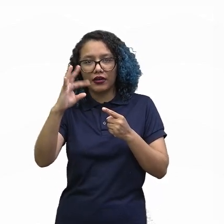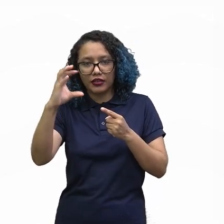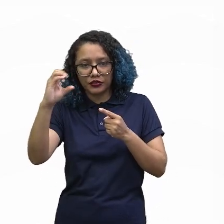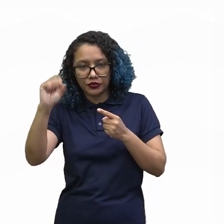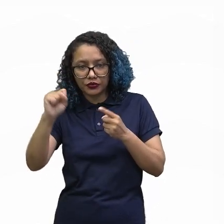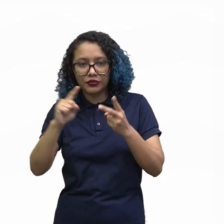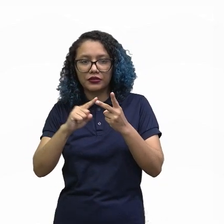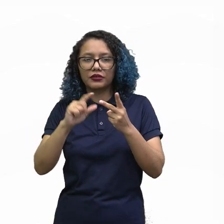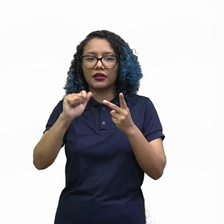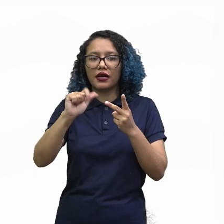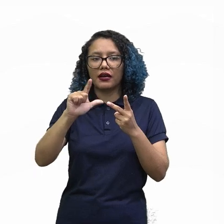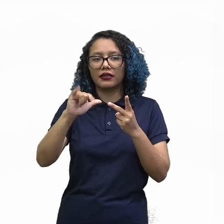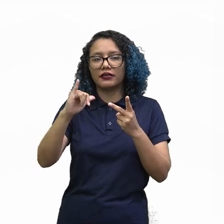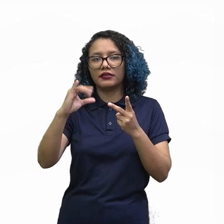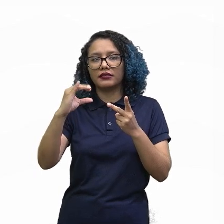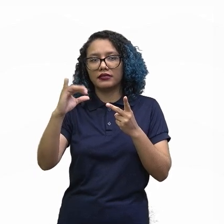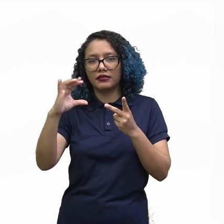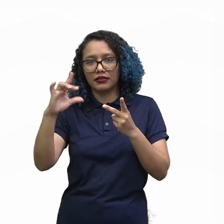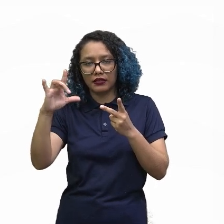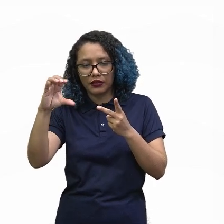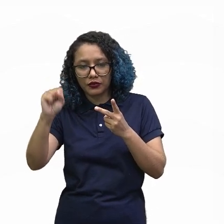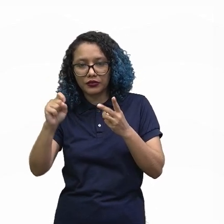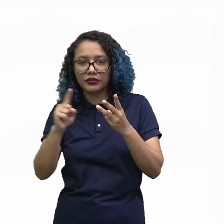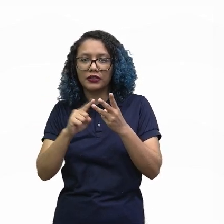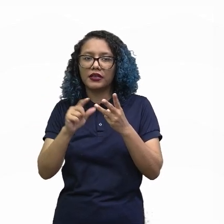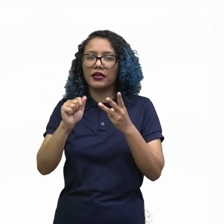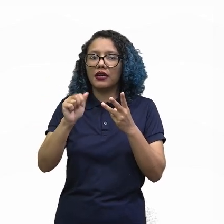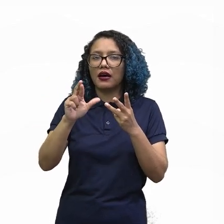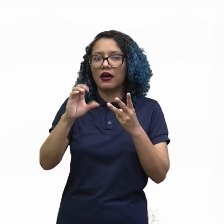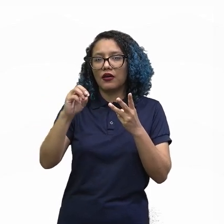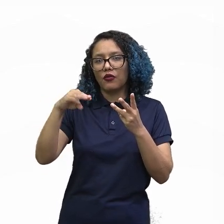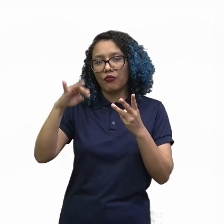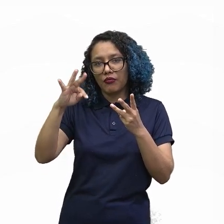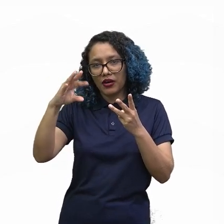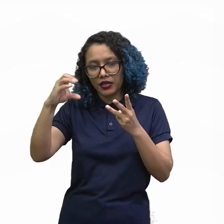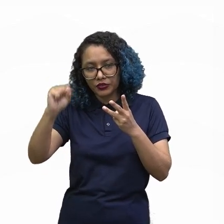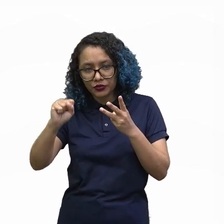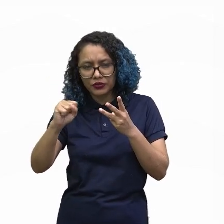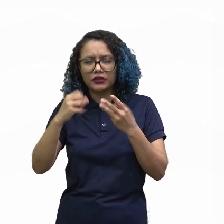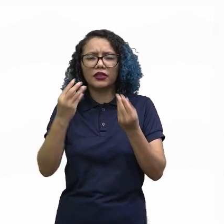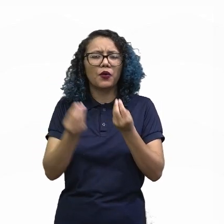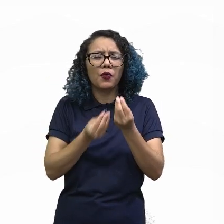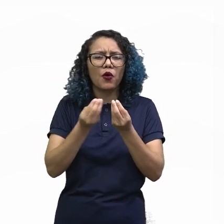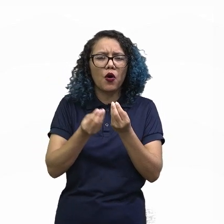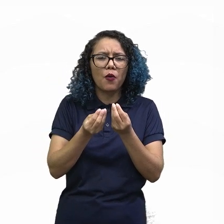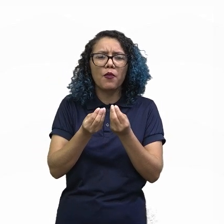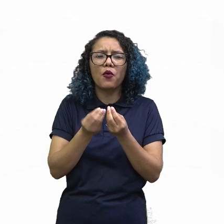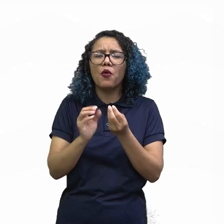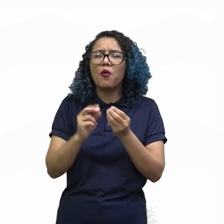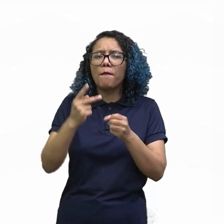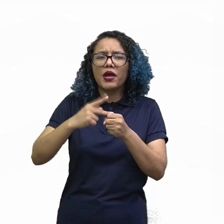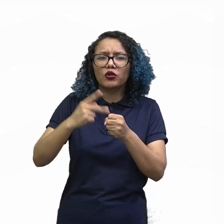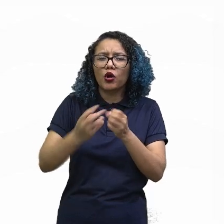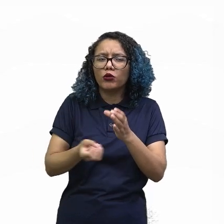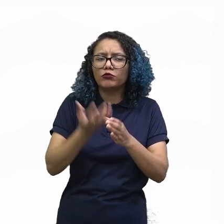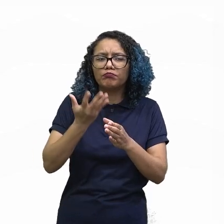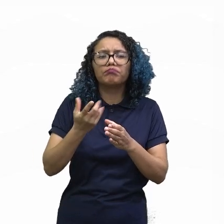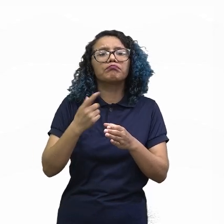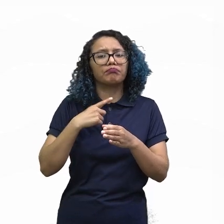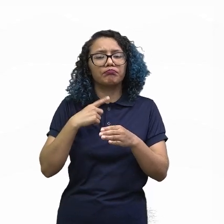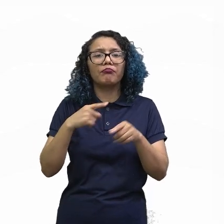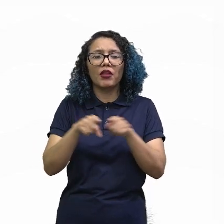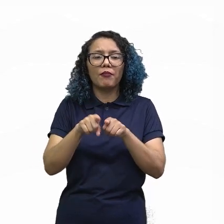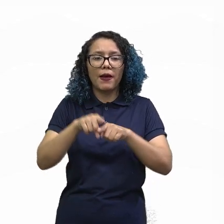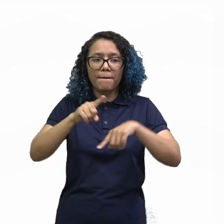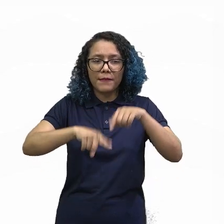alicíclicos e aromáticos. O petróleo é originado a partir da decomposição de matéria orgânica,